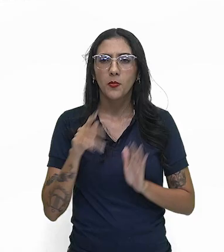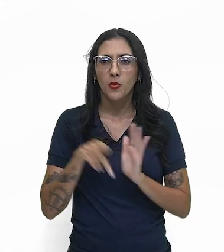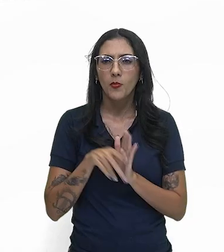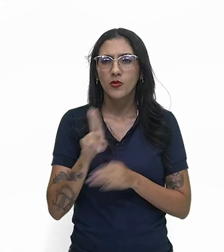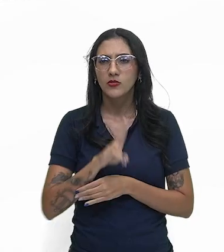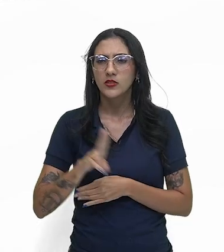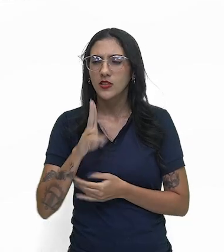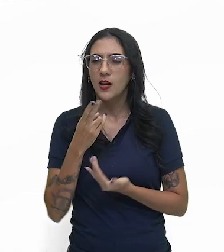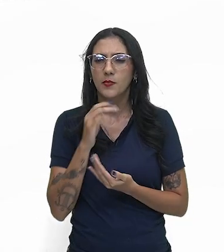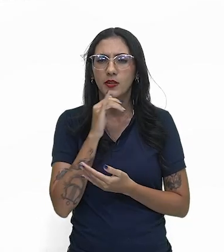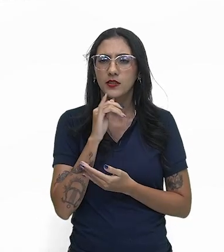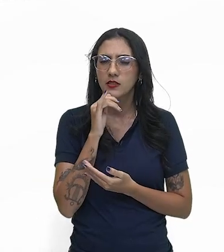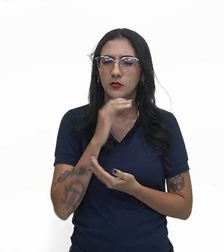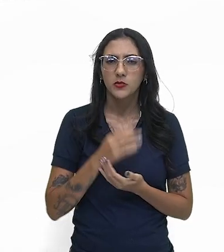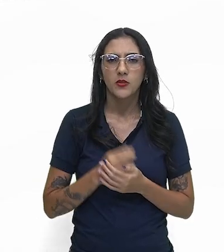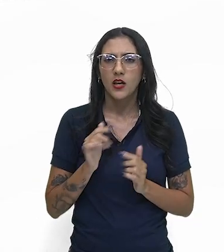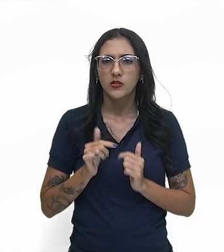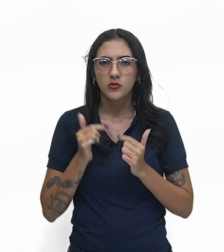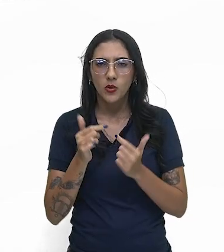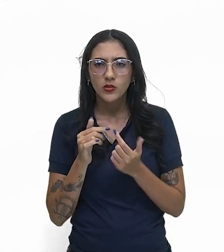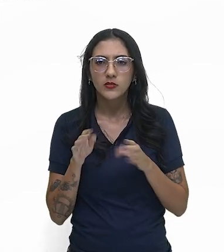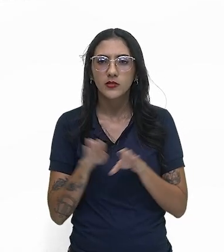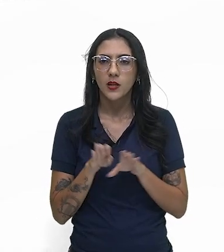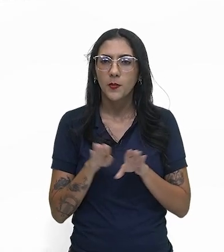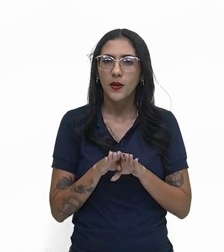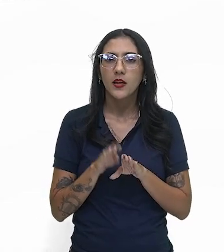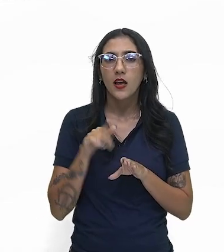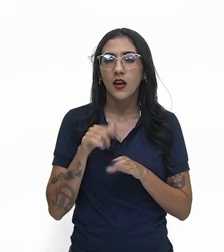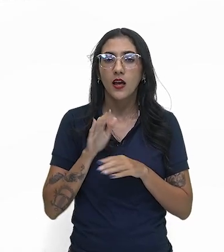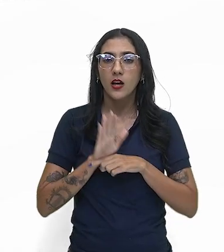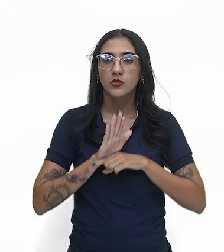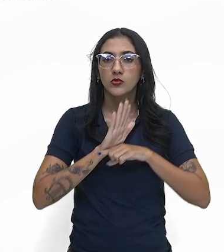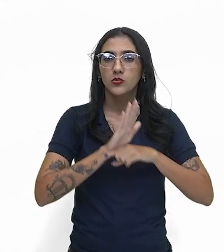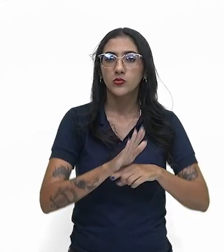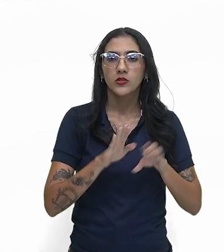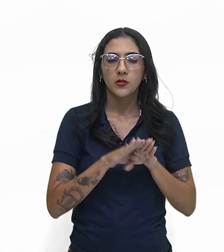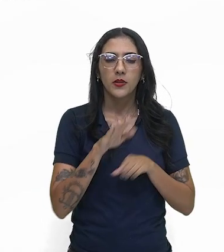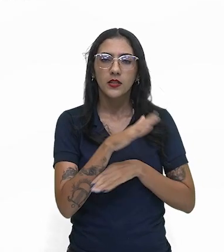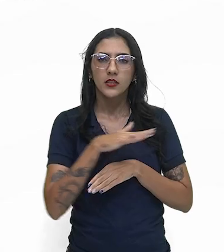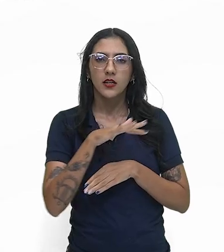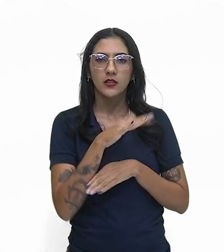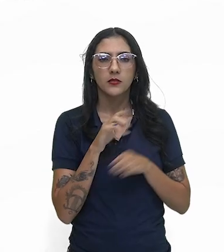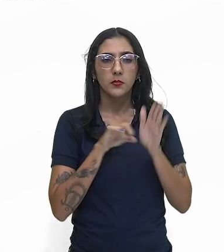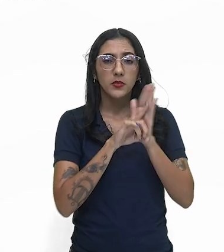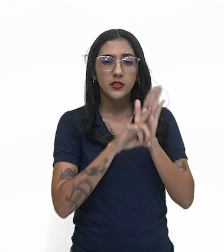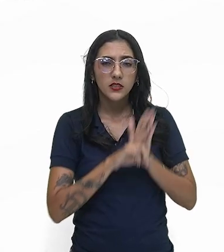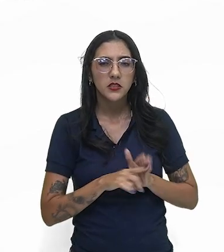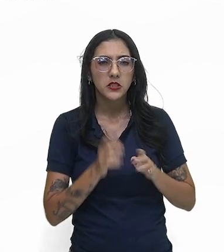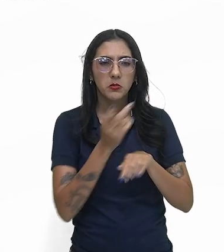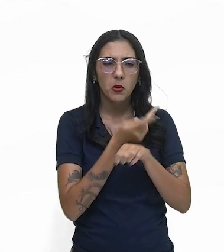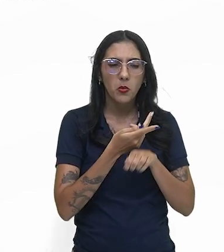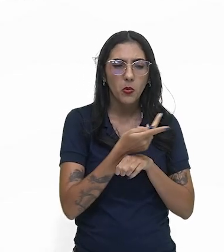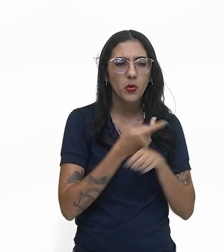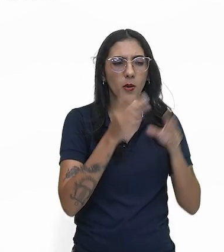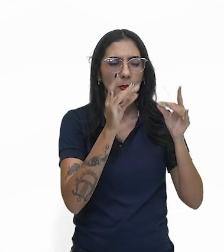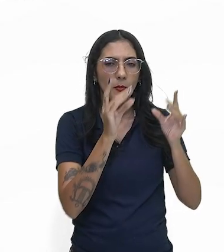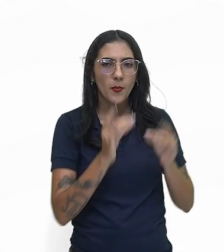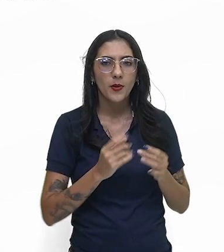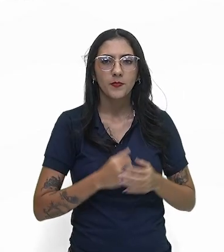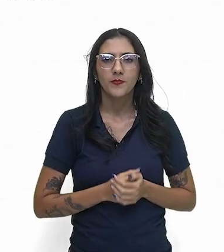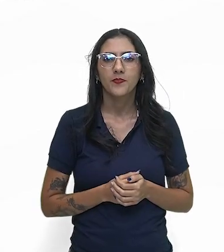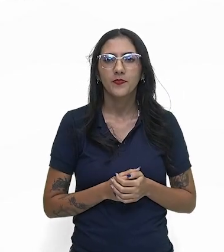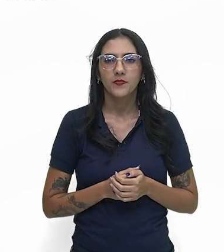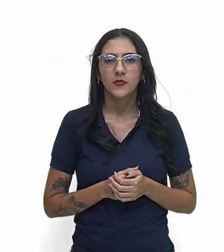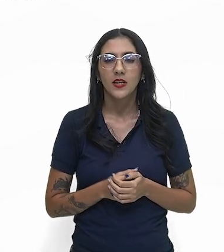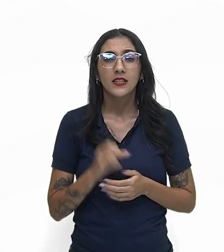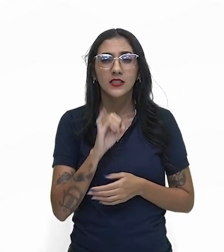automatiza tarefas, né, mas também ela ajuda na pesquisa, ajuda na busca, até uma discussão, né, se